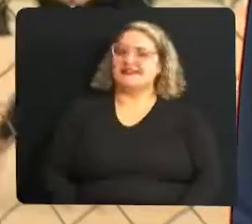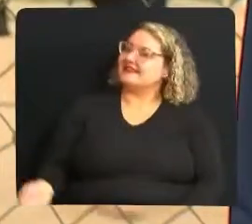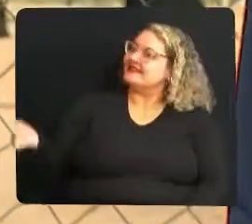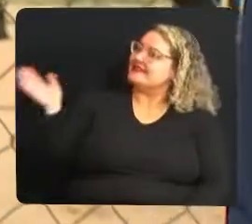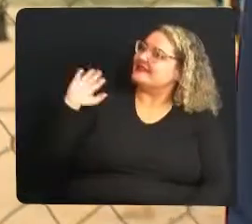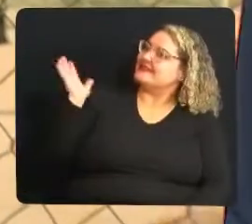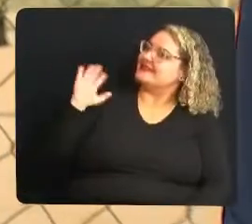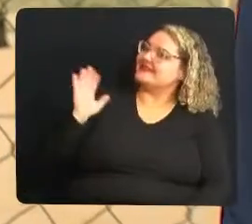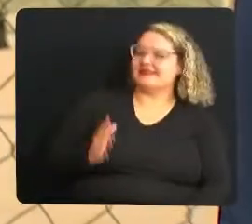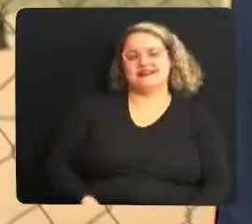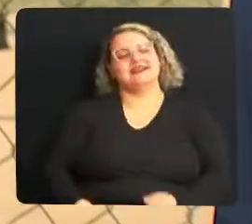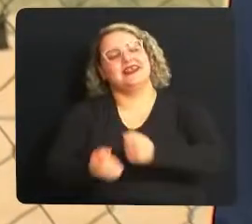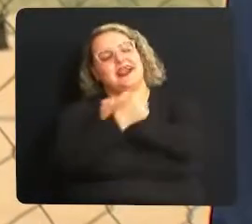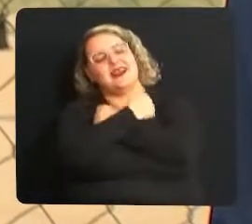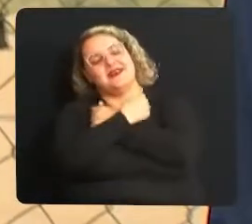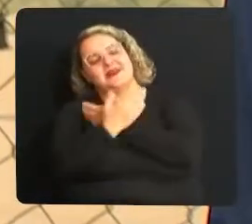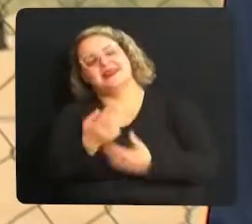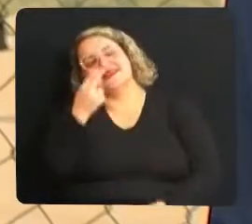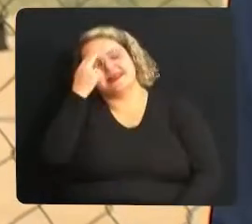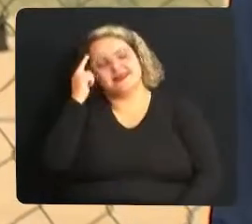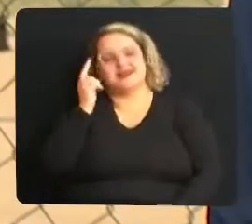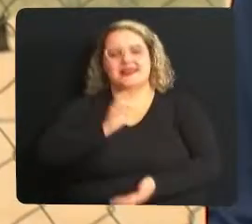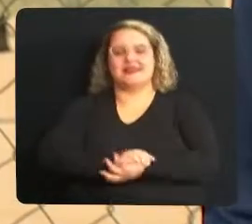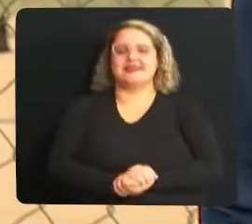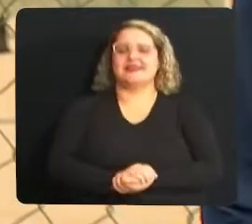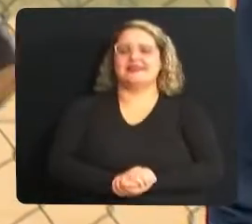Campinas Valeu Gabriel se você é